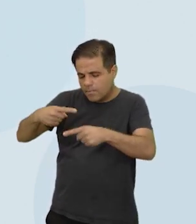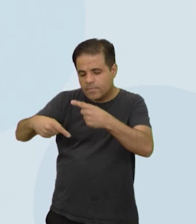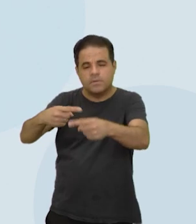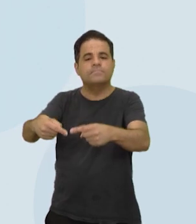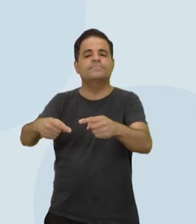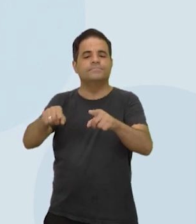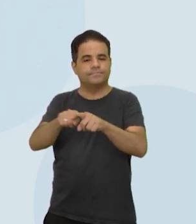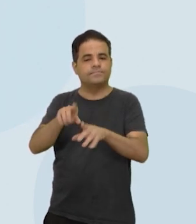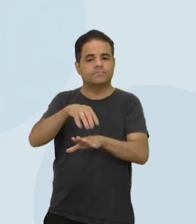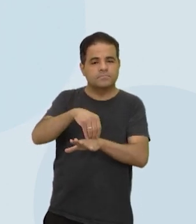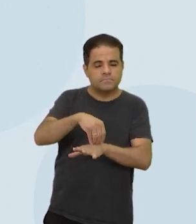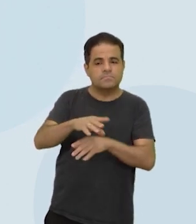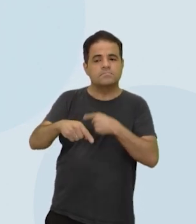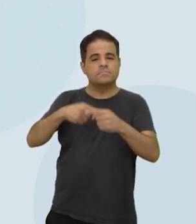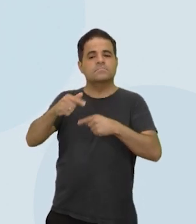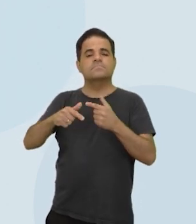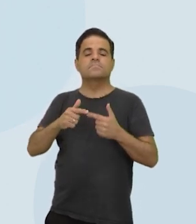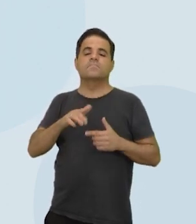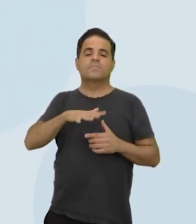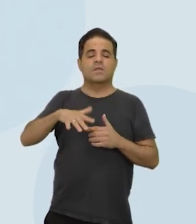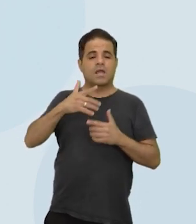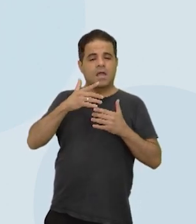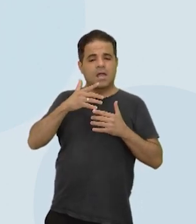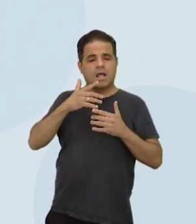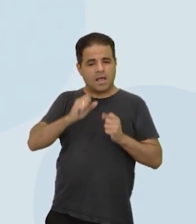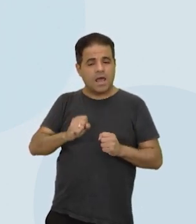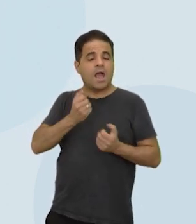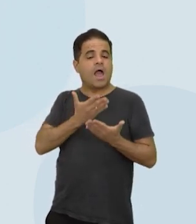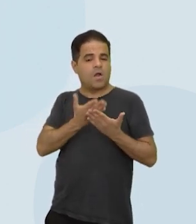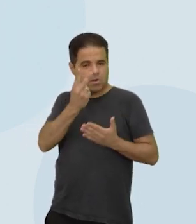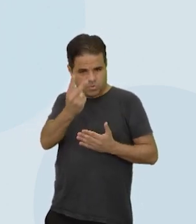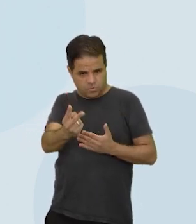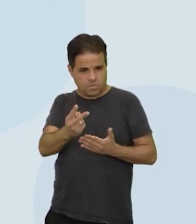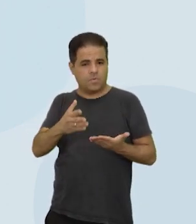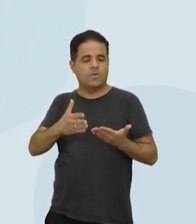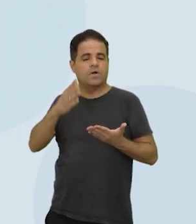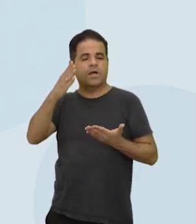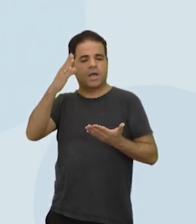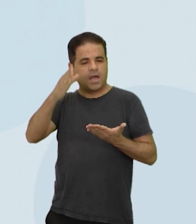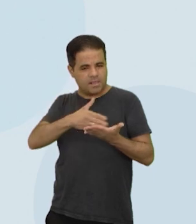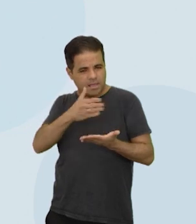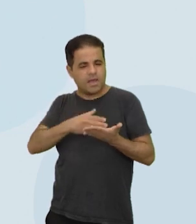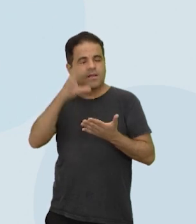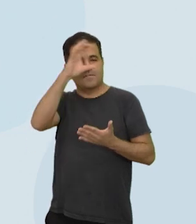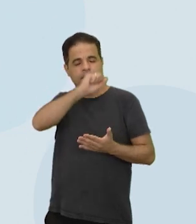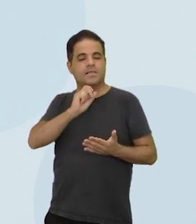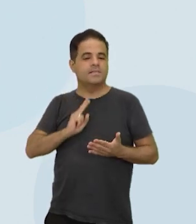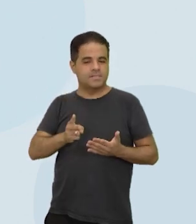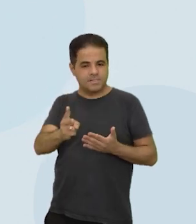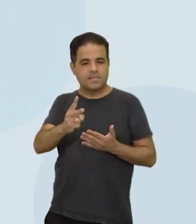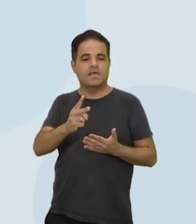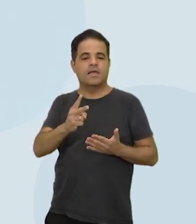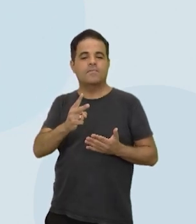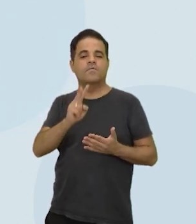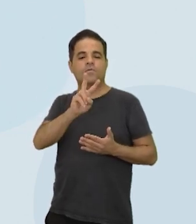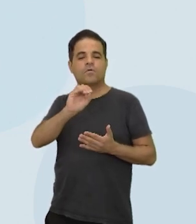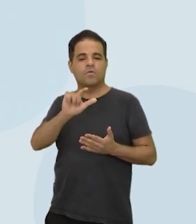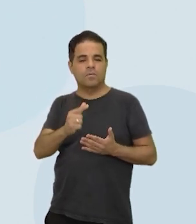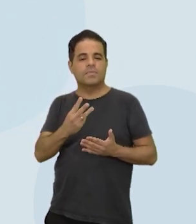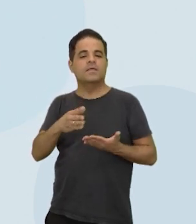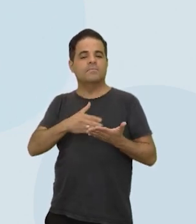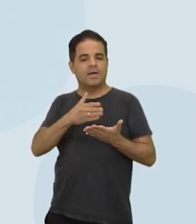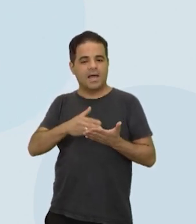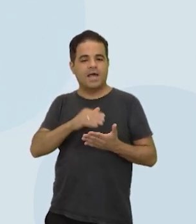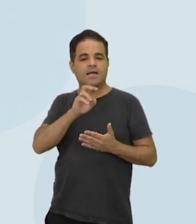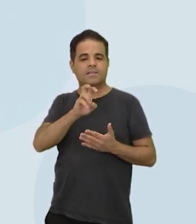atualizáveis e perpassam a produção literária. Eu vou à aula 2 aí do Caderno Aprender Sempre, da segunda série do Ensino Médio, volume 3,